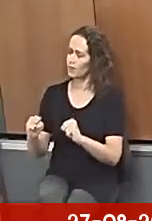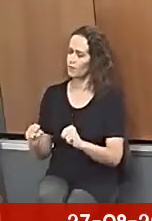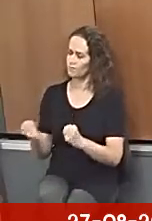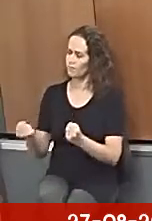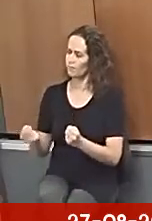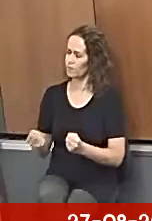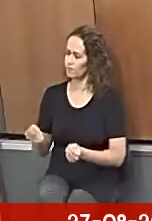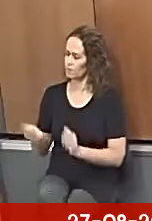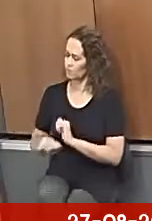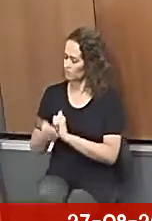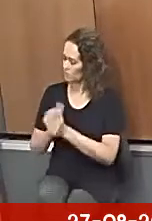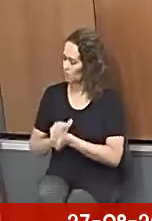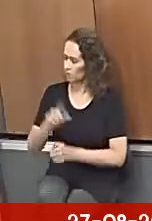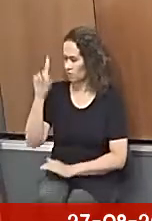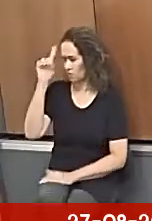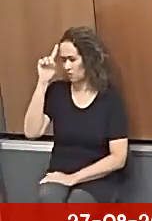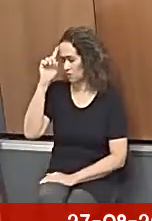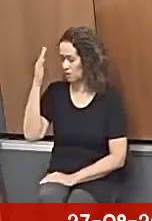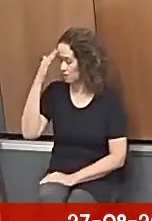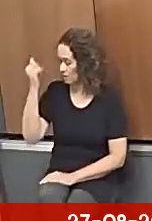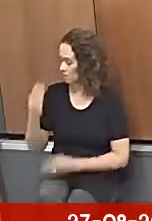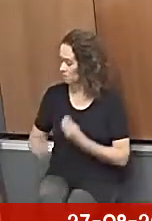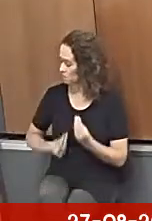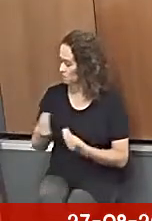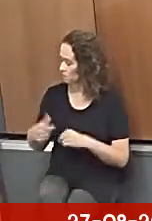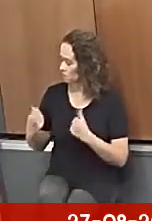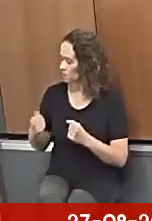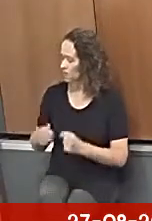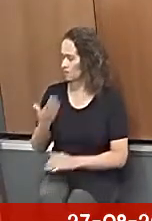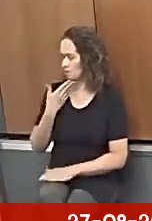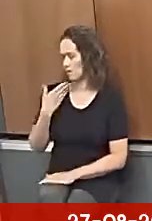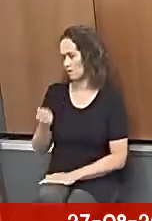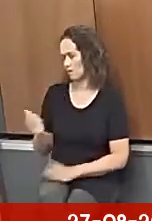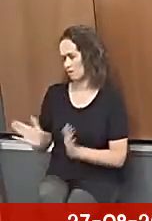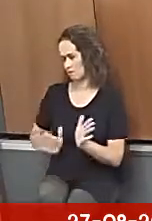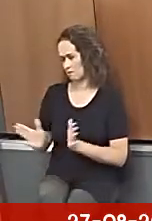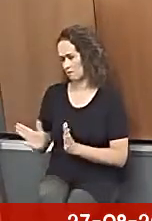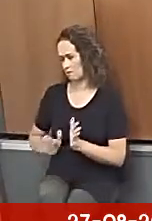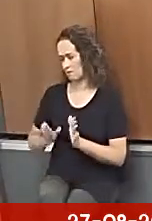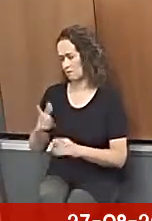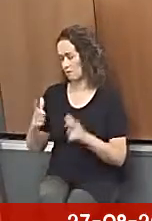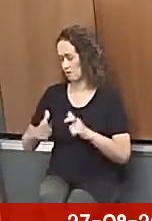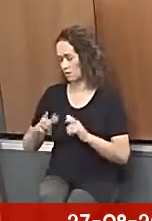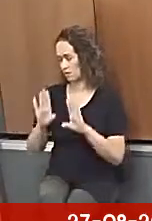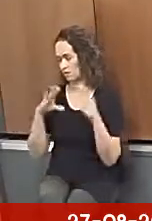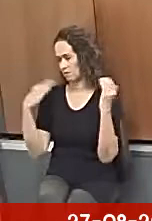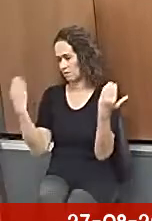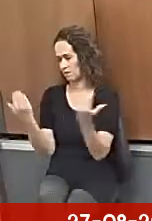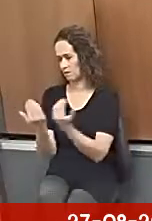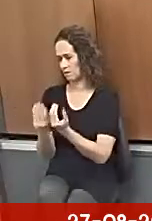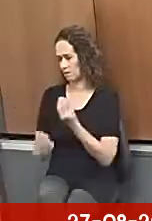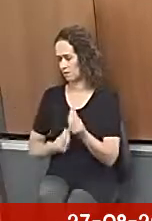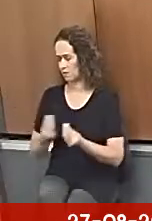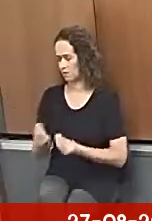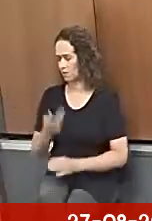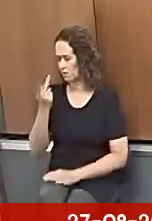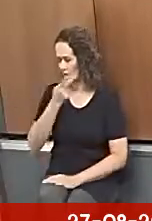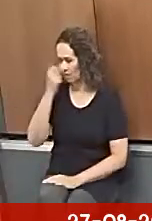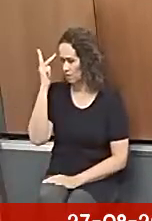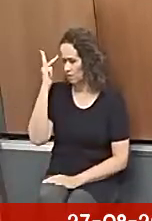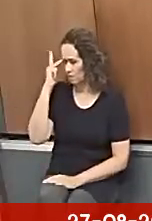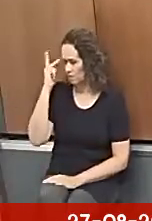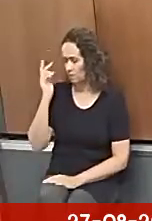a gente sabe o quanto precisa melhorar a acessibilidade ali no estádio mineirão eo quanto as pessoas estão sendo